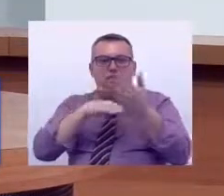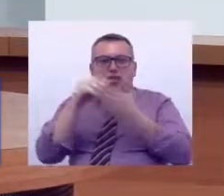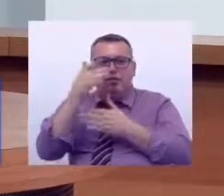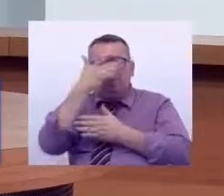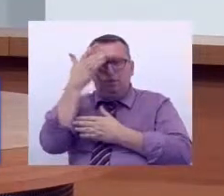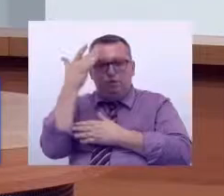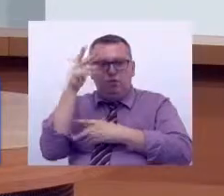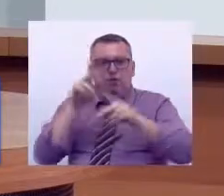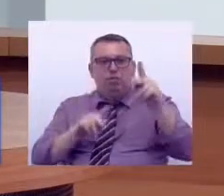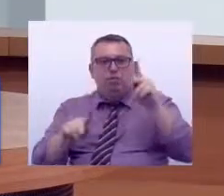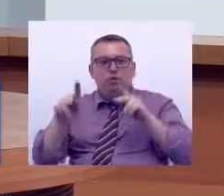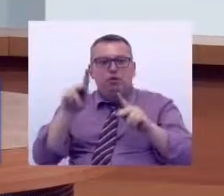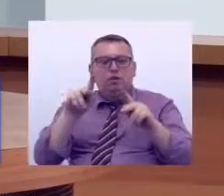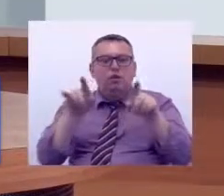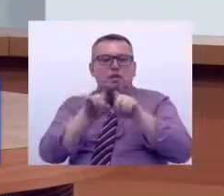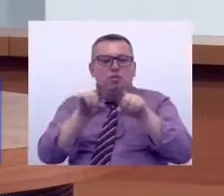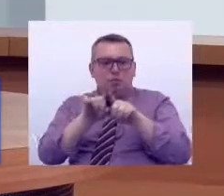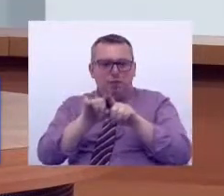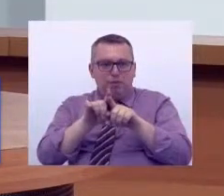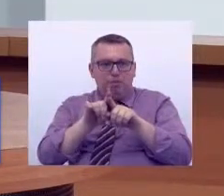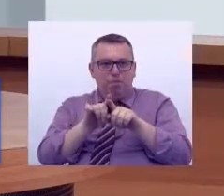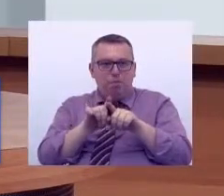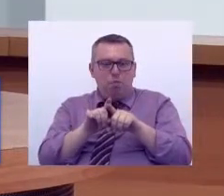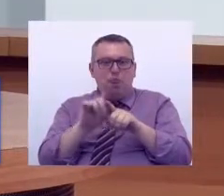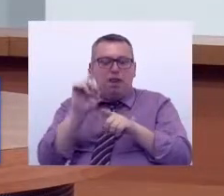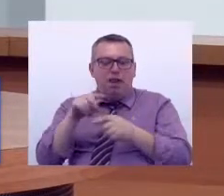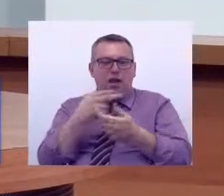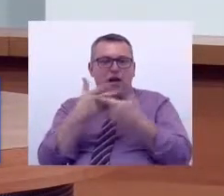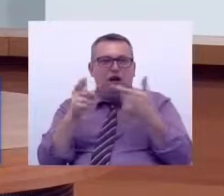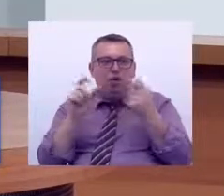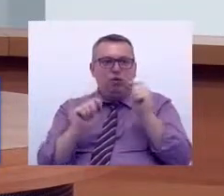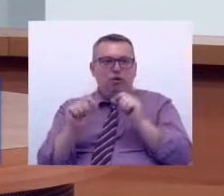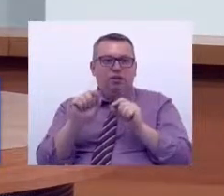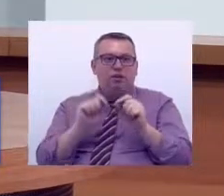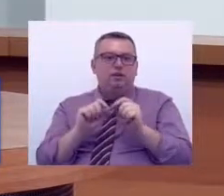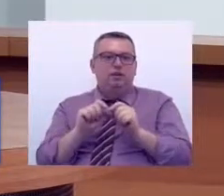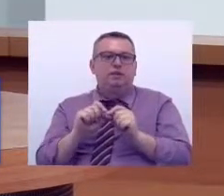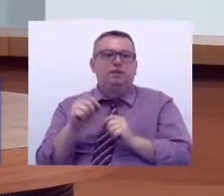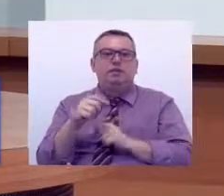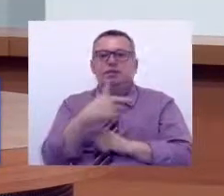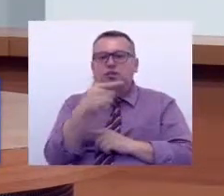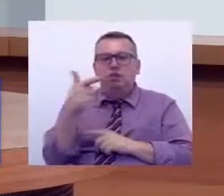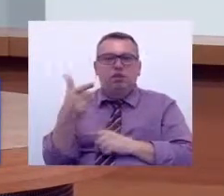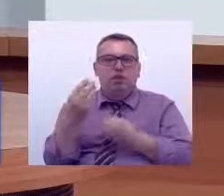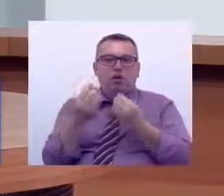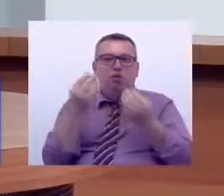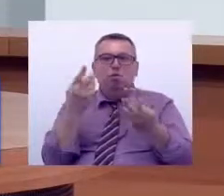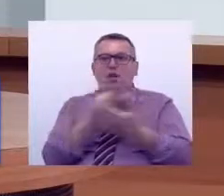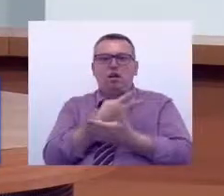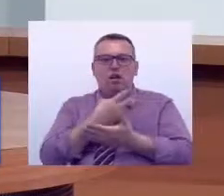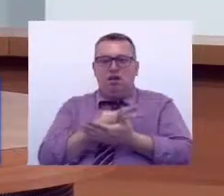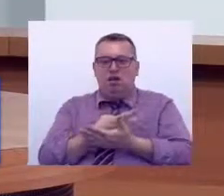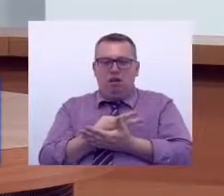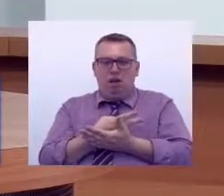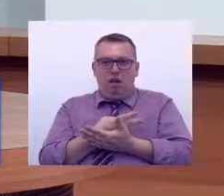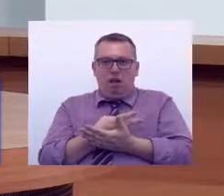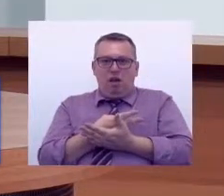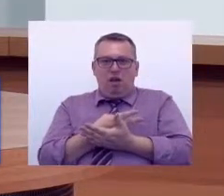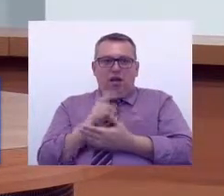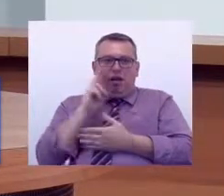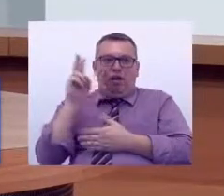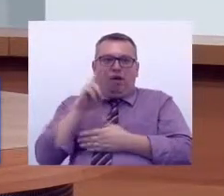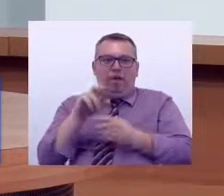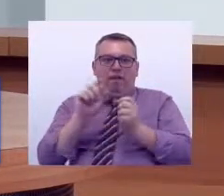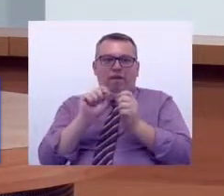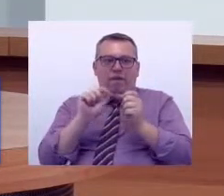da população. E realmente é algo que não tem como dar errado. Haja vista, foi